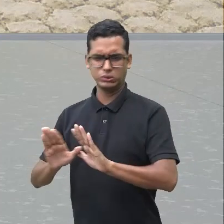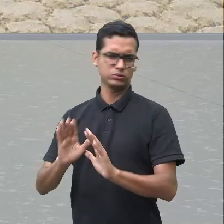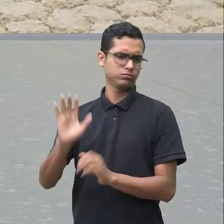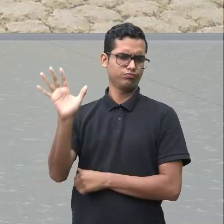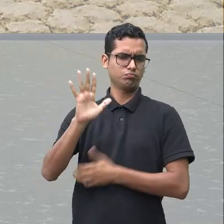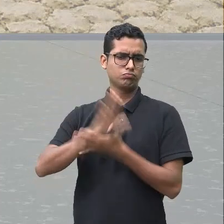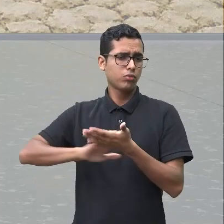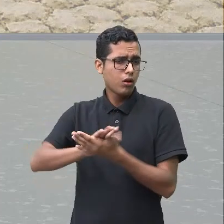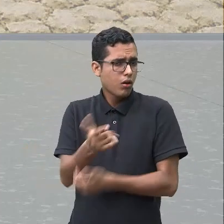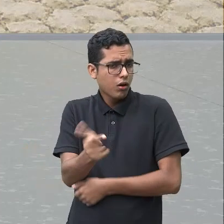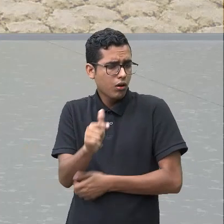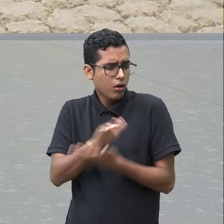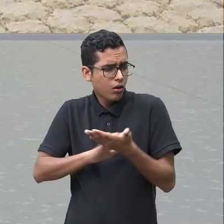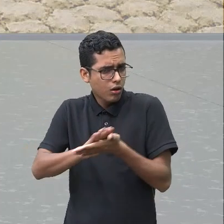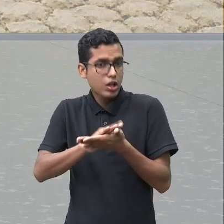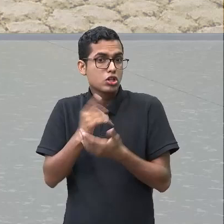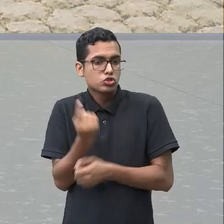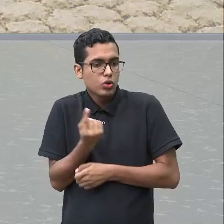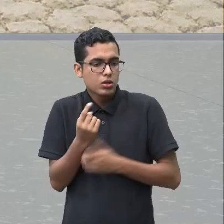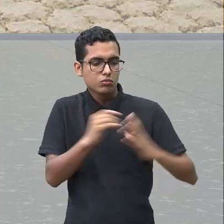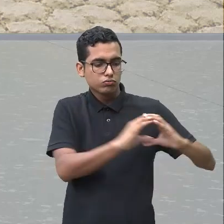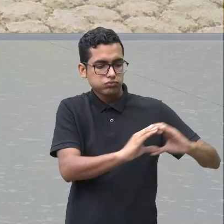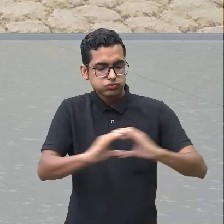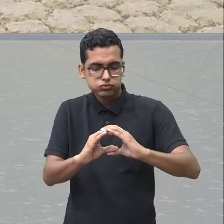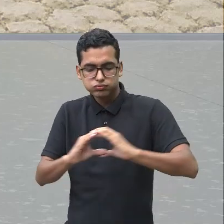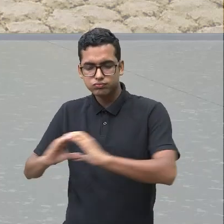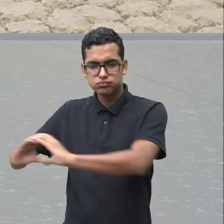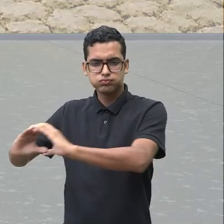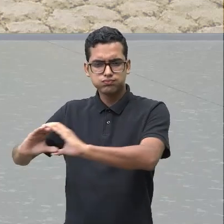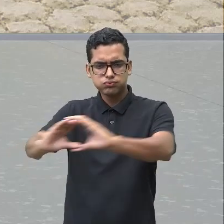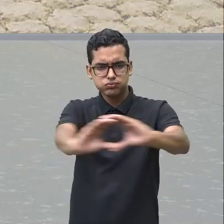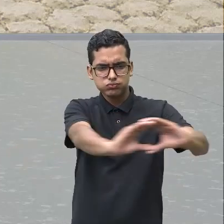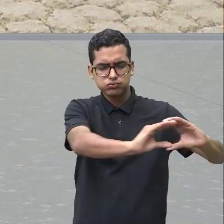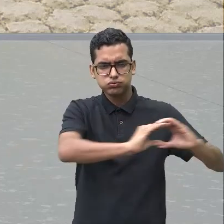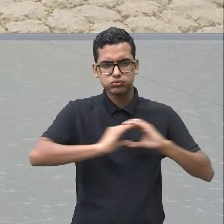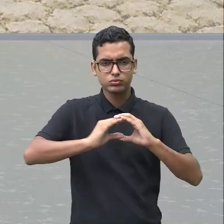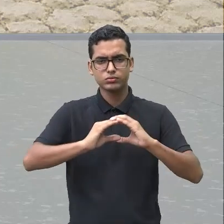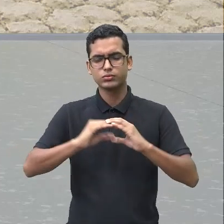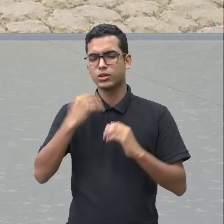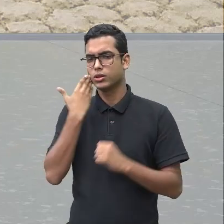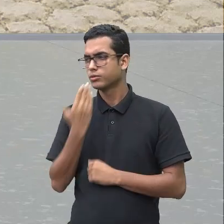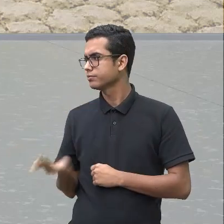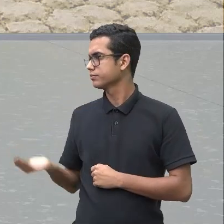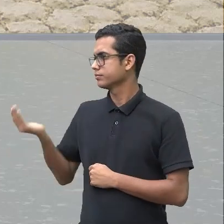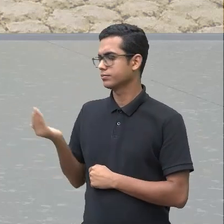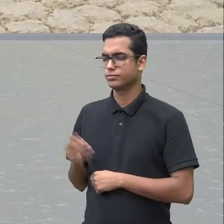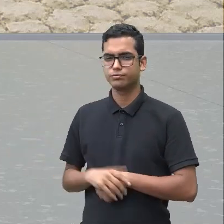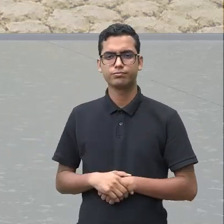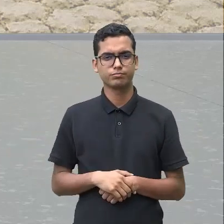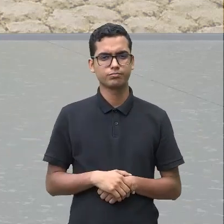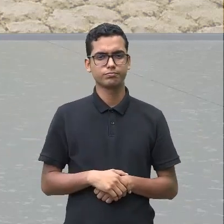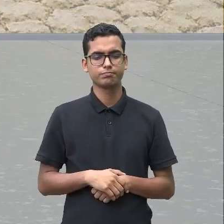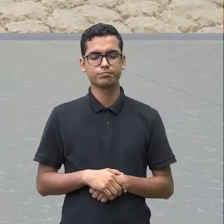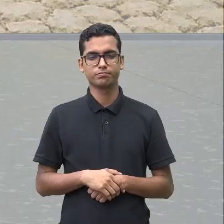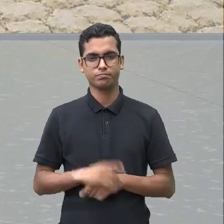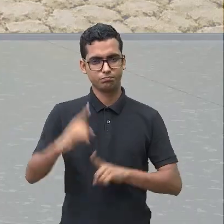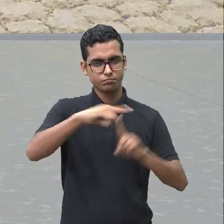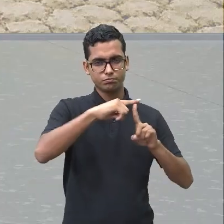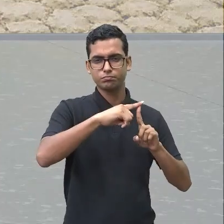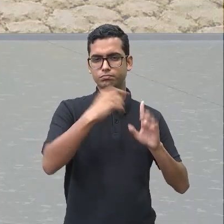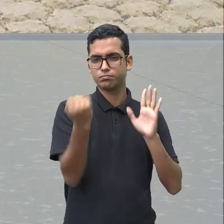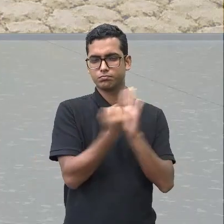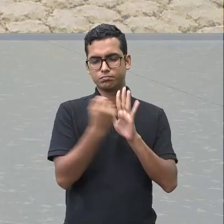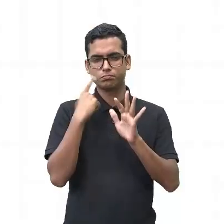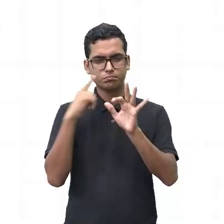vamos continuar, olha aqui, várias marcas tipográficas, tá? E acompanhem a explicação